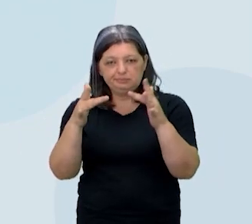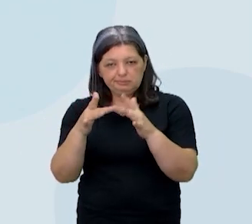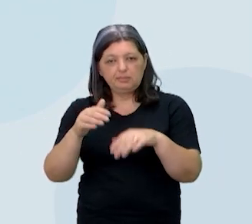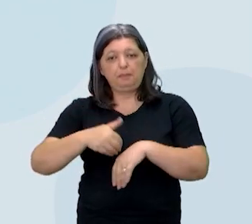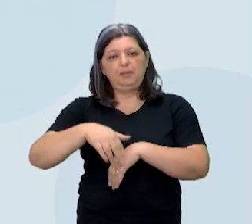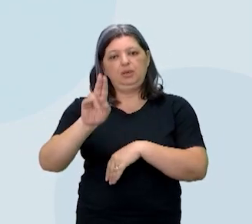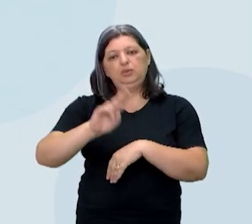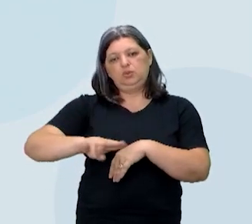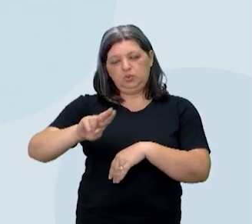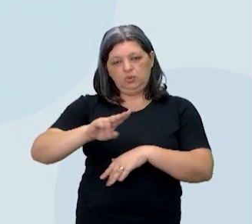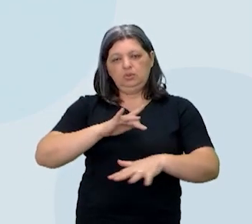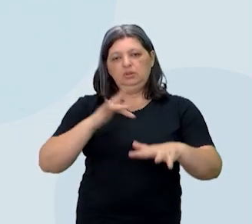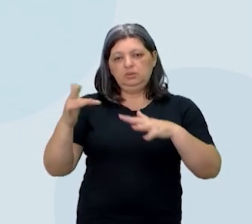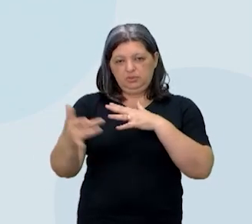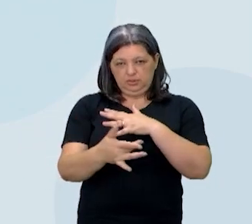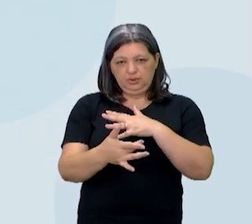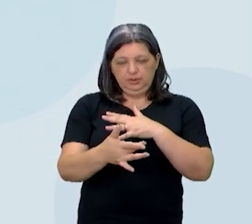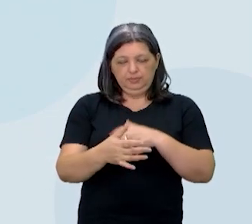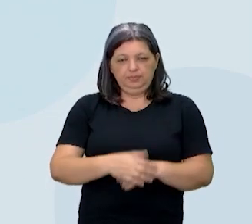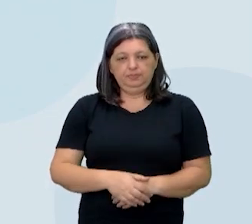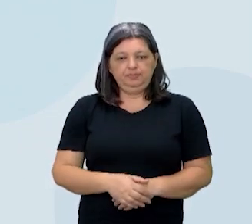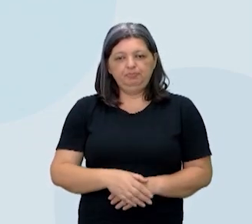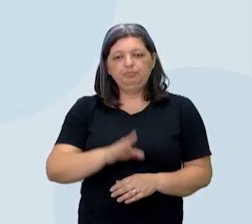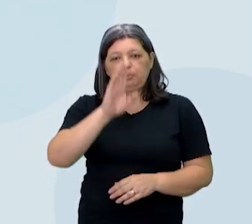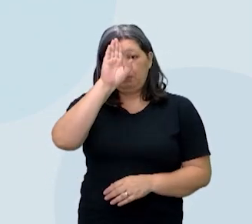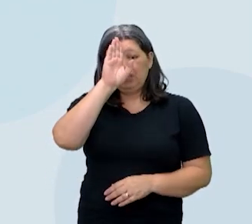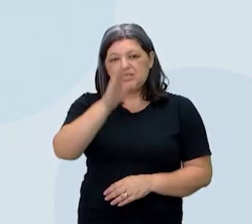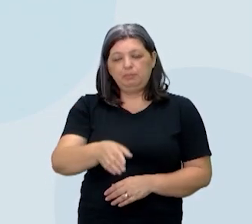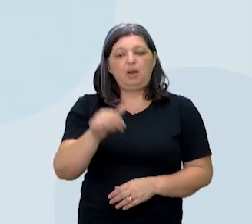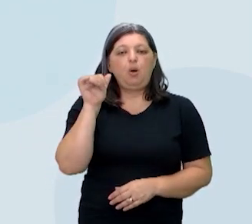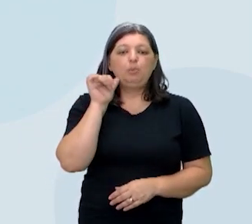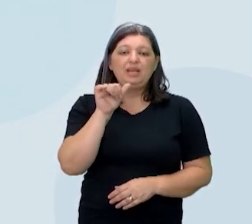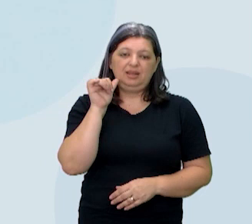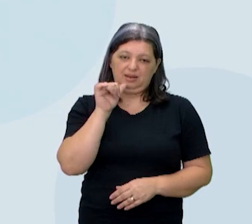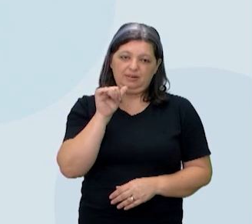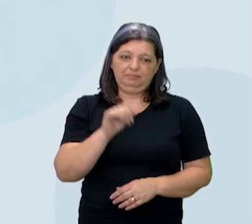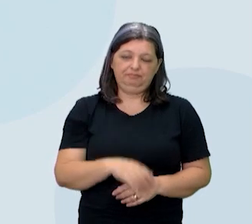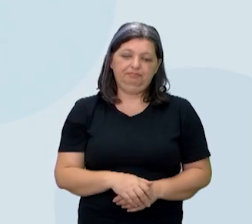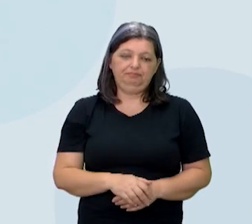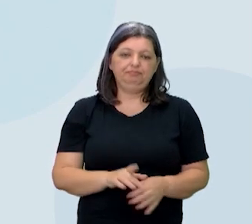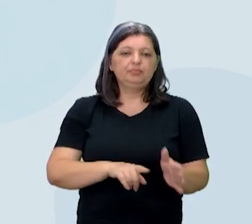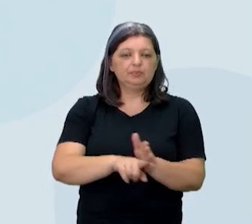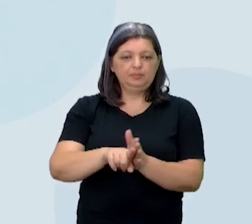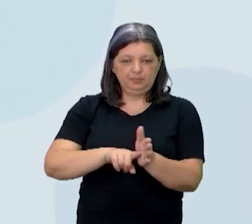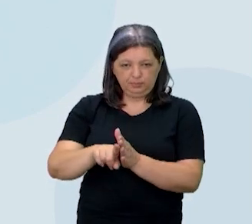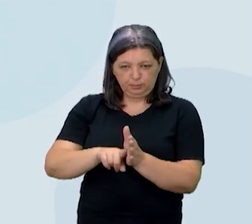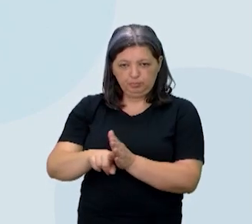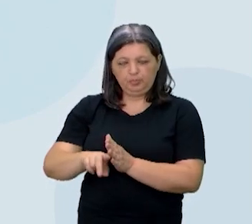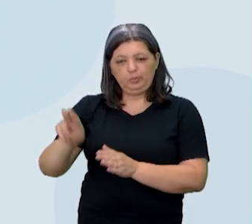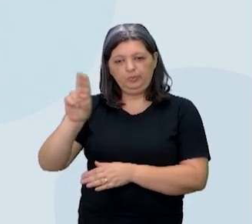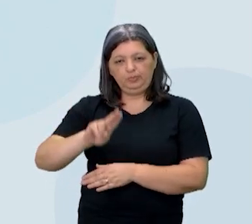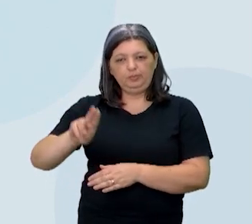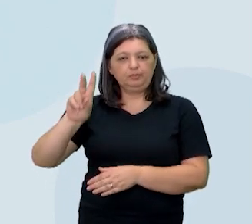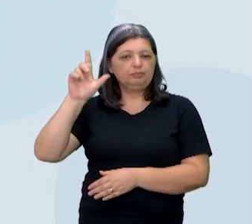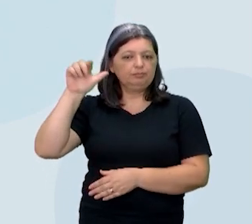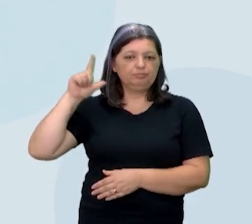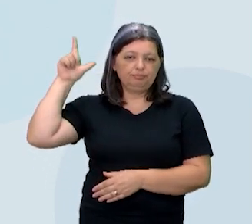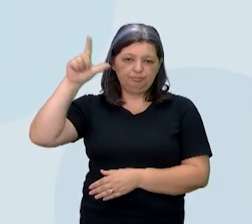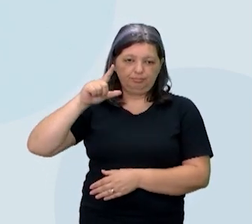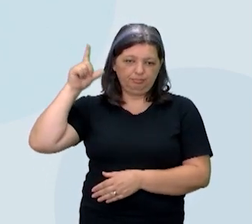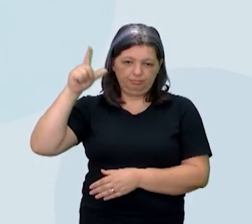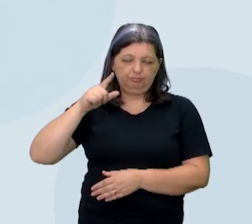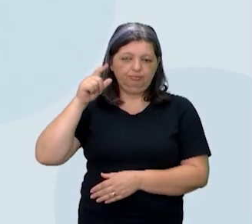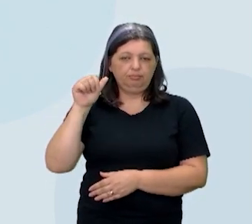usam as redes sociais, principalmente as garotas. Segundo o estudo da Universidade de Londres, adolescentes